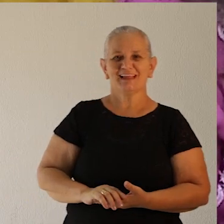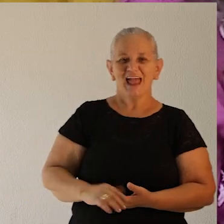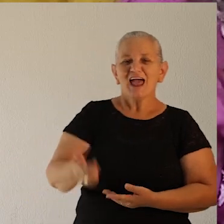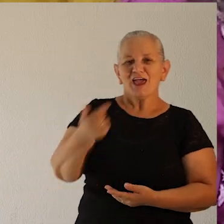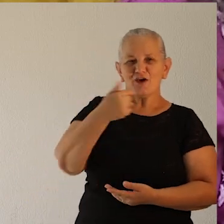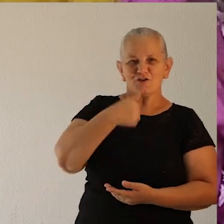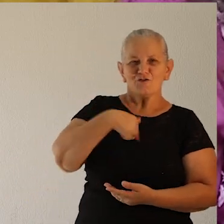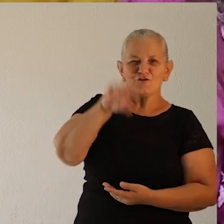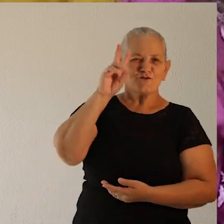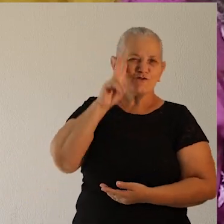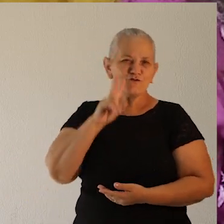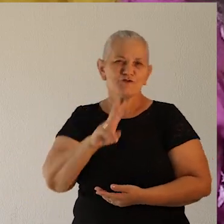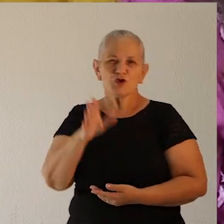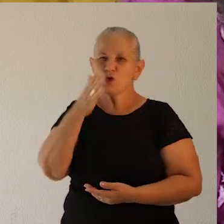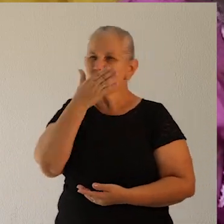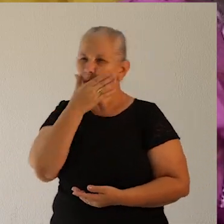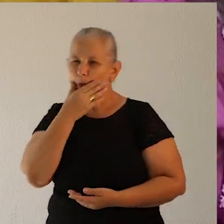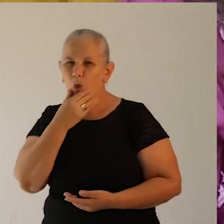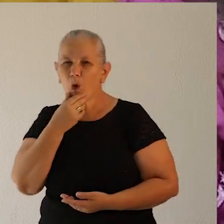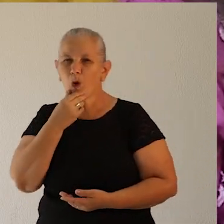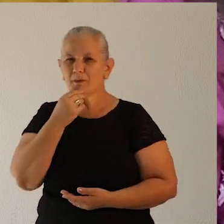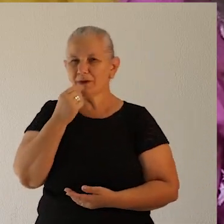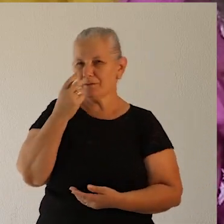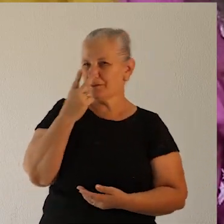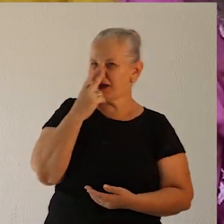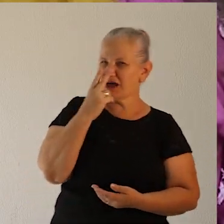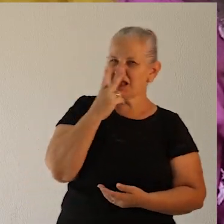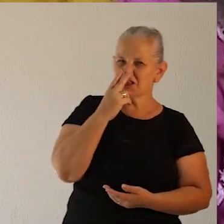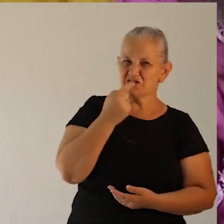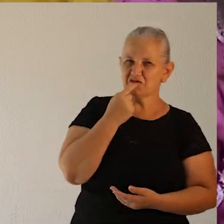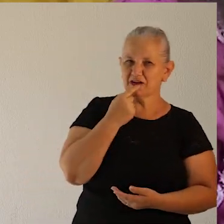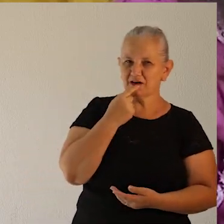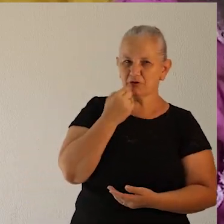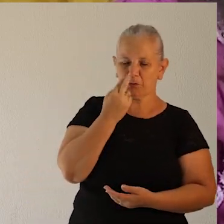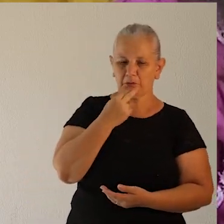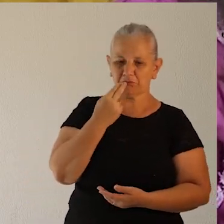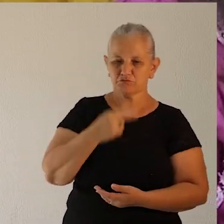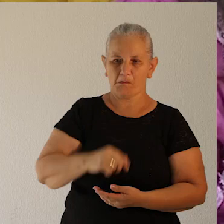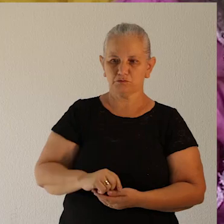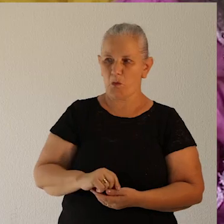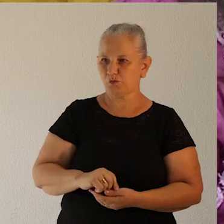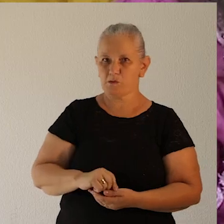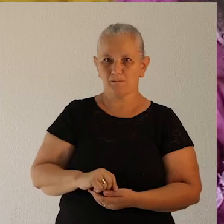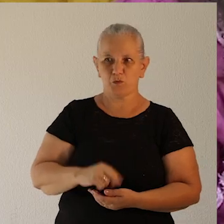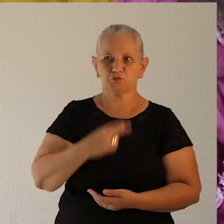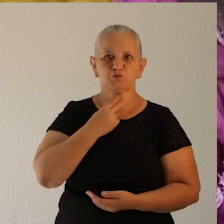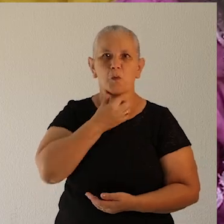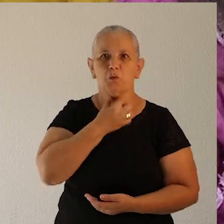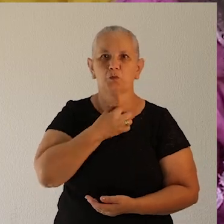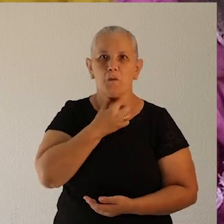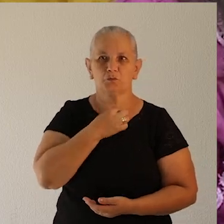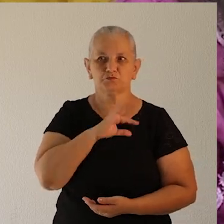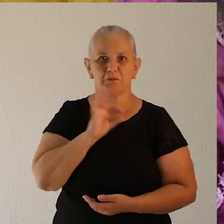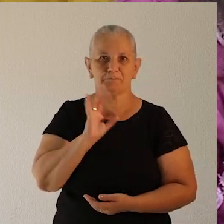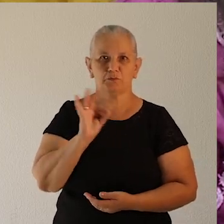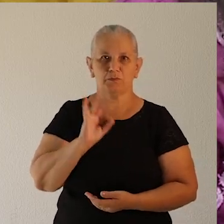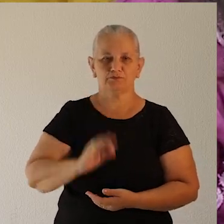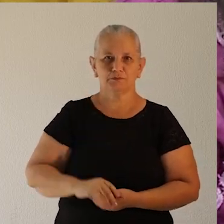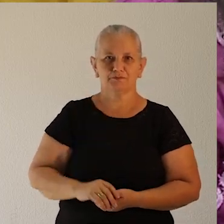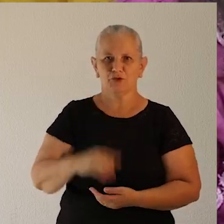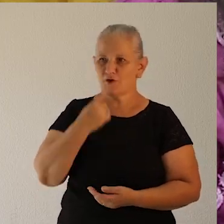eu vi um homem meia porção falar sem mexer a boca. Com a boca não fala não, com a boca não